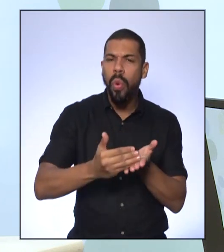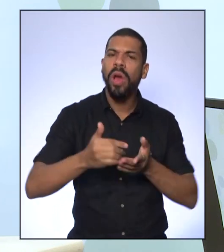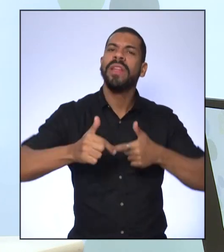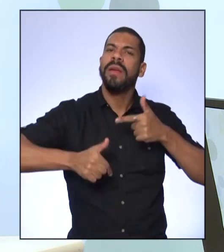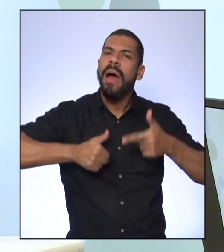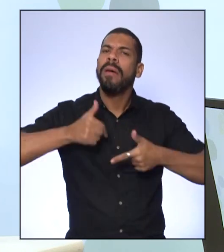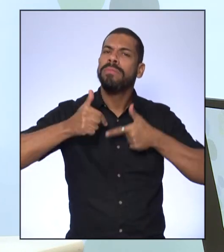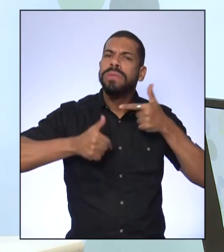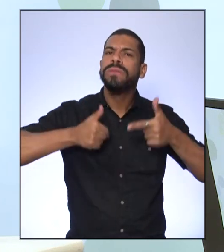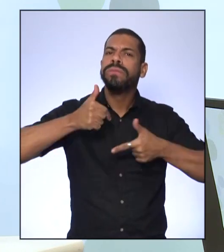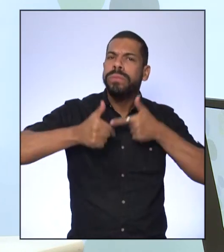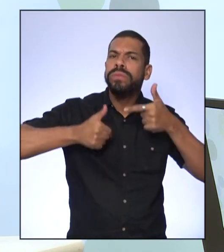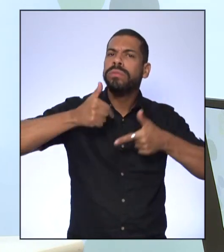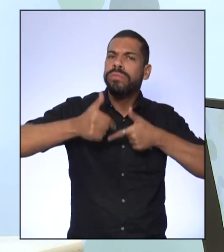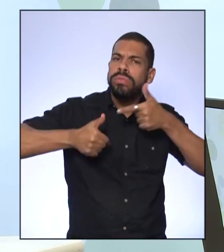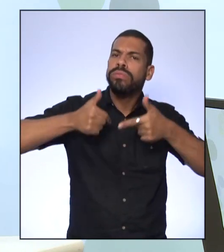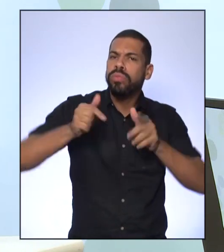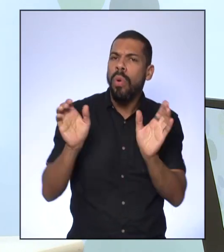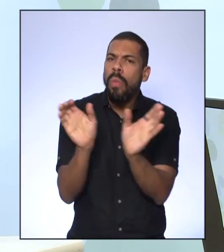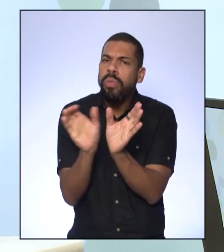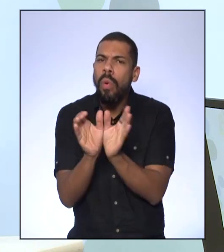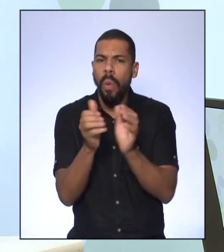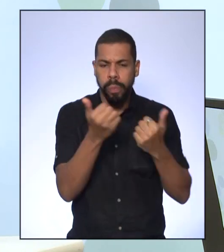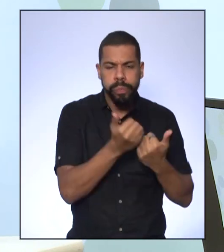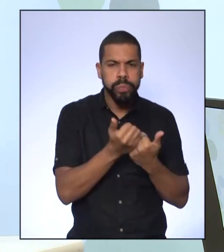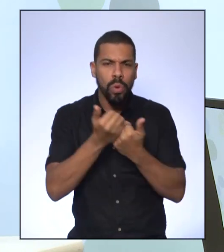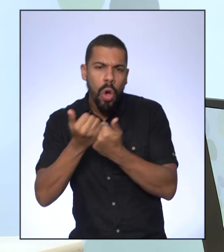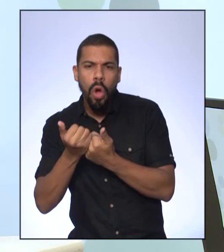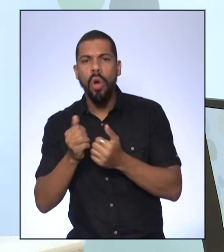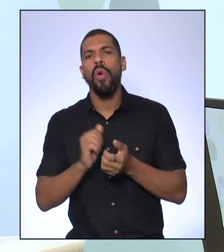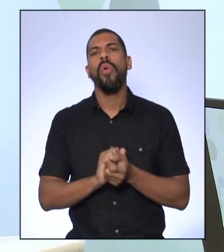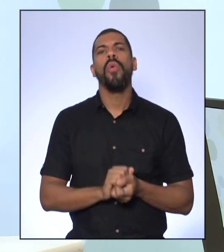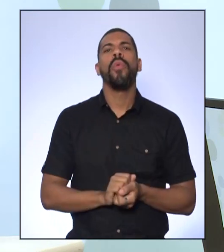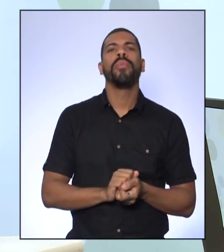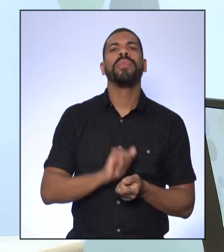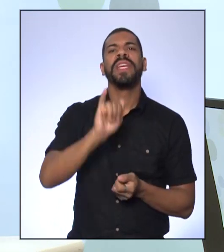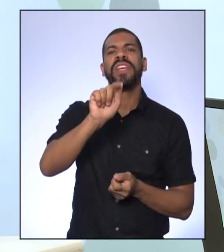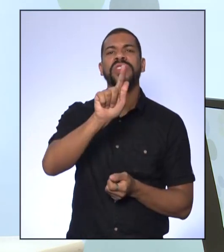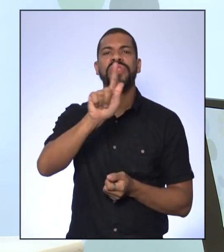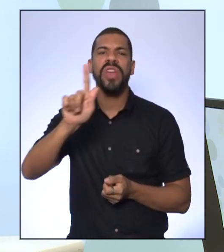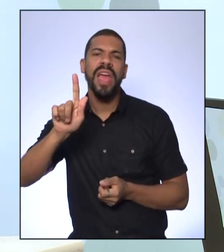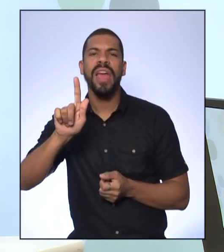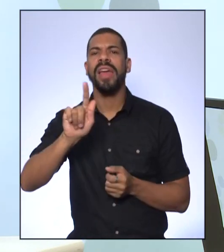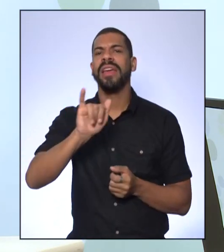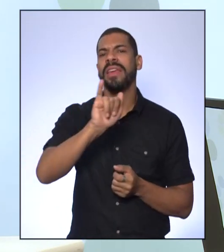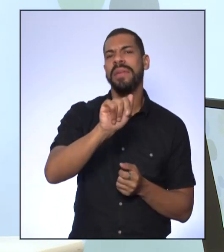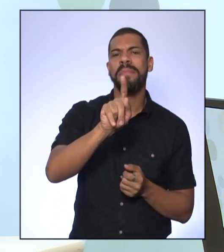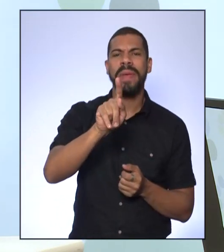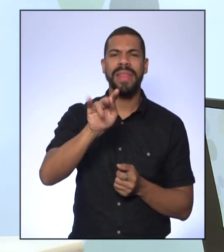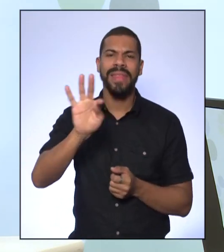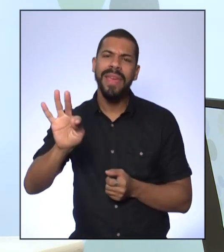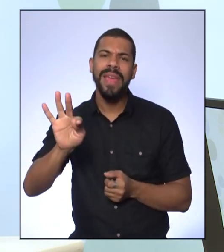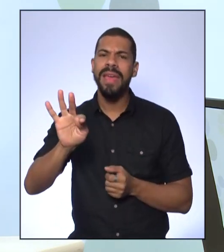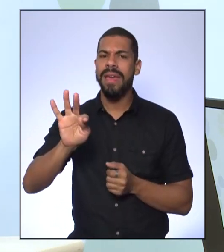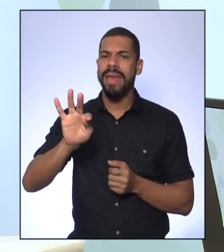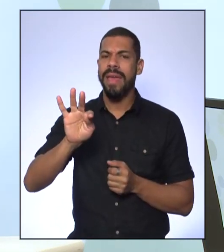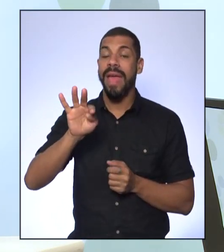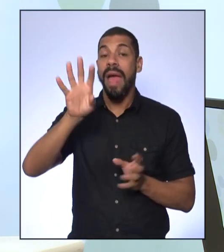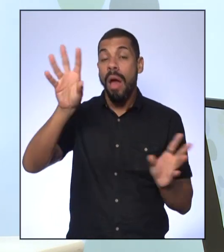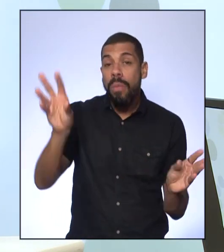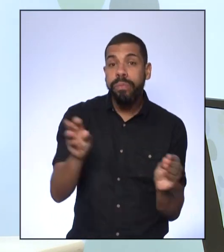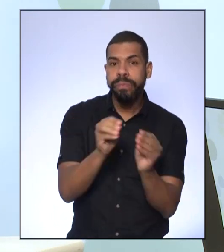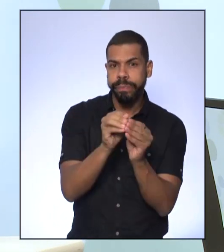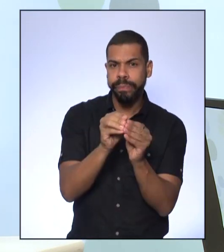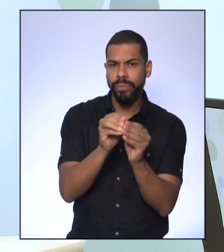vários parceiros, né? Então, com a Defesa Civil, com o IG, com o IPT, e um desses parceiros é o